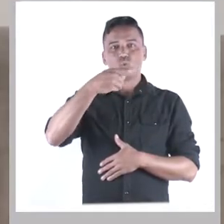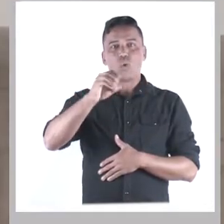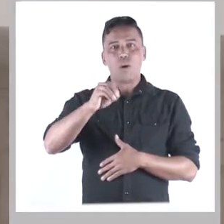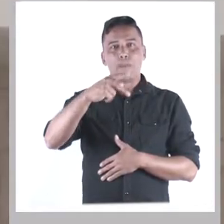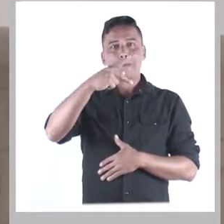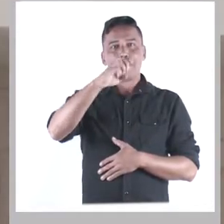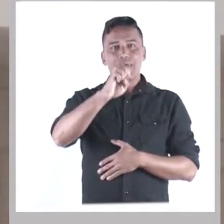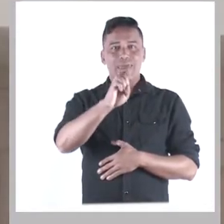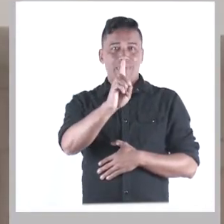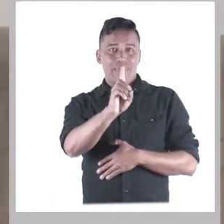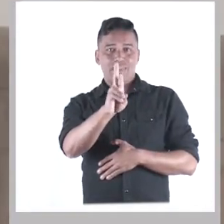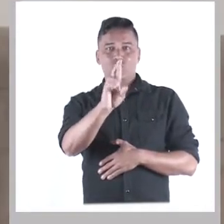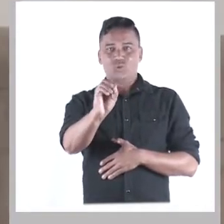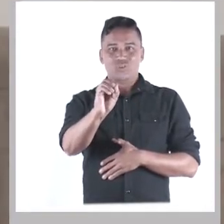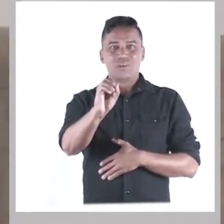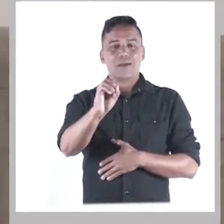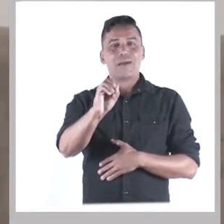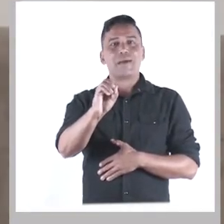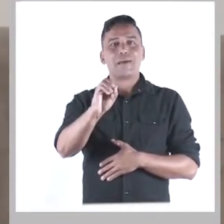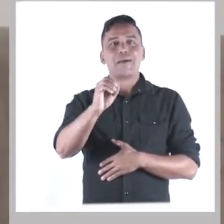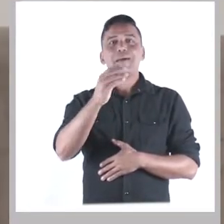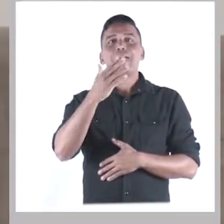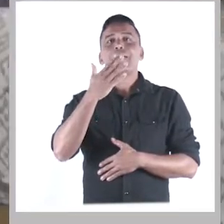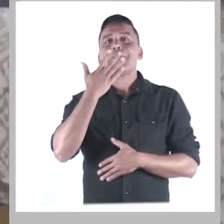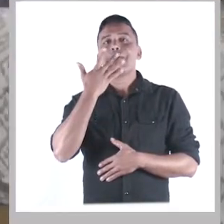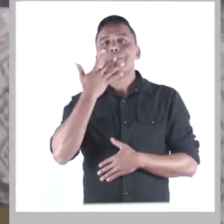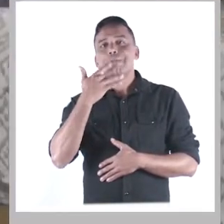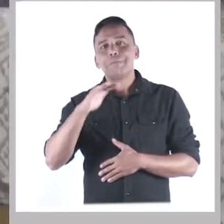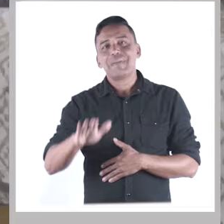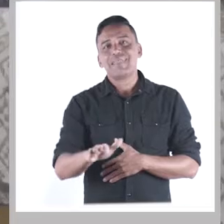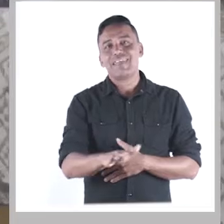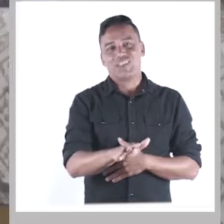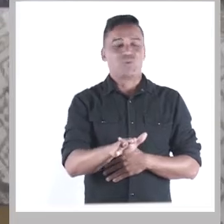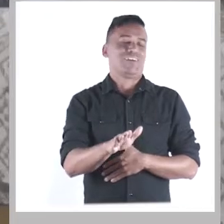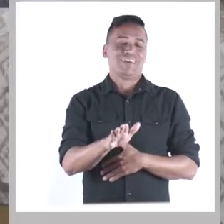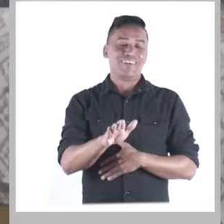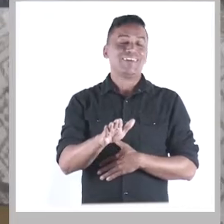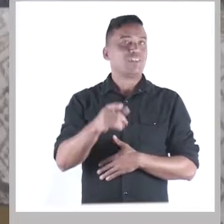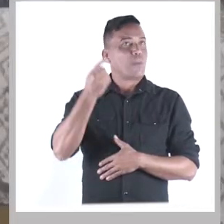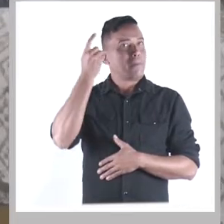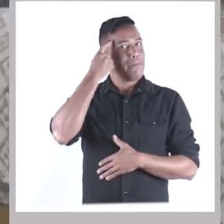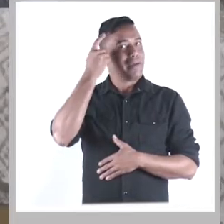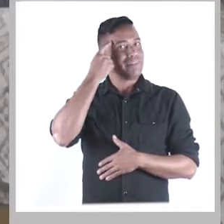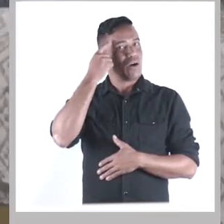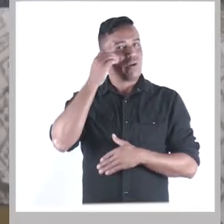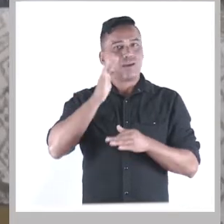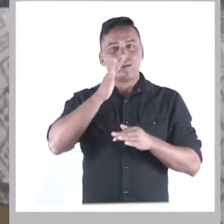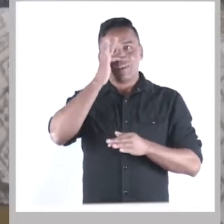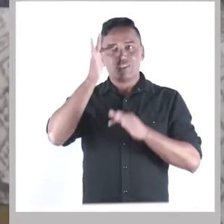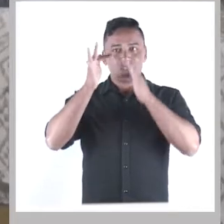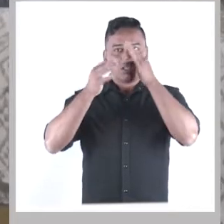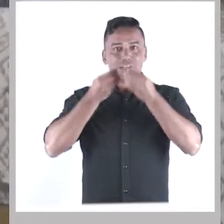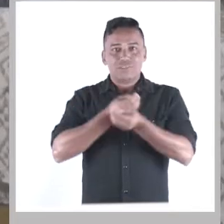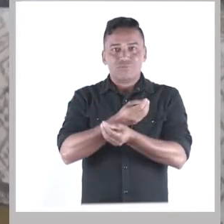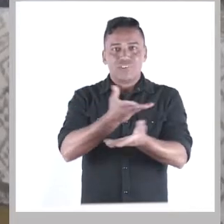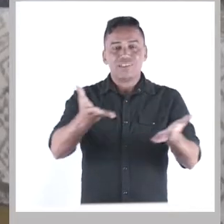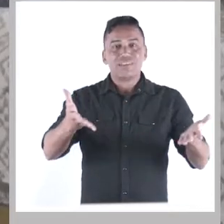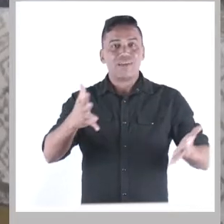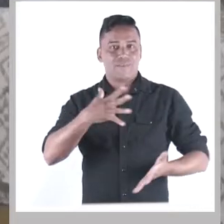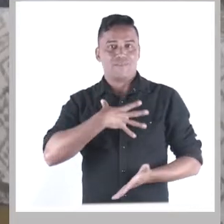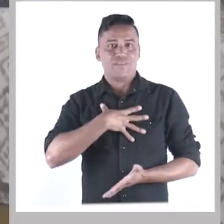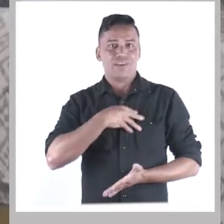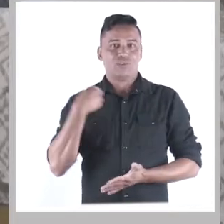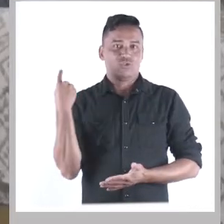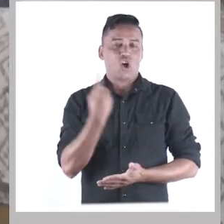menino, né? Eu sempre me refiro a ele. O menino. E aí eu acho que a gente precisa começar a pensar nesses jardins, a cultivar